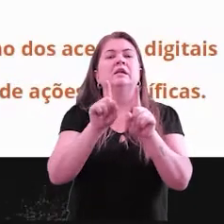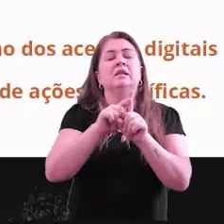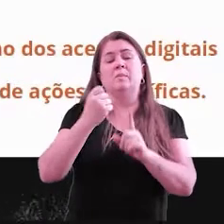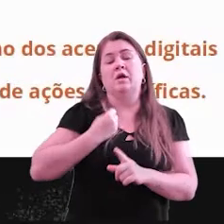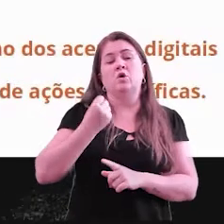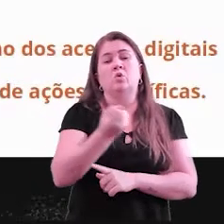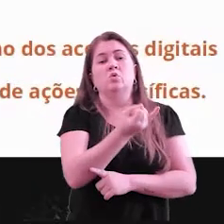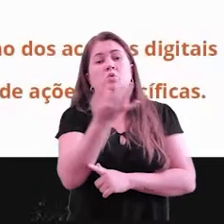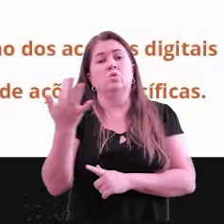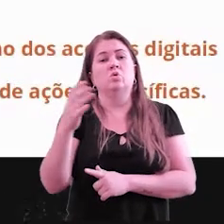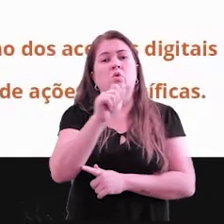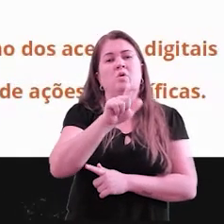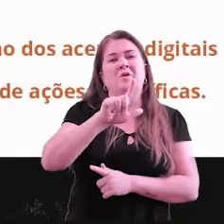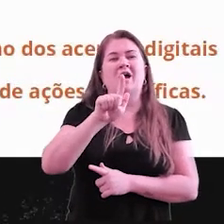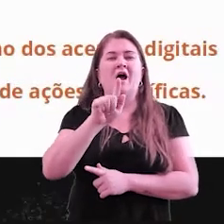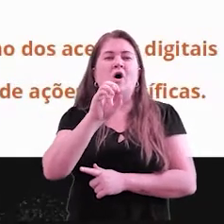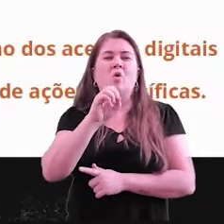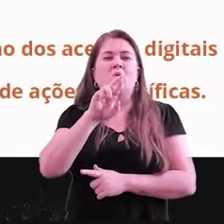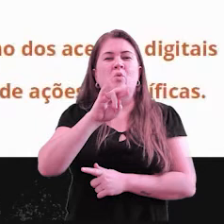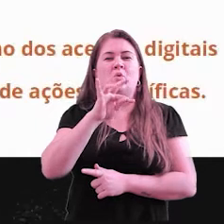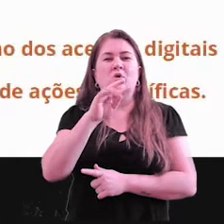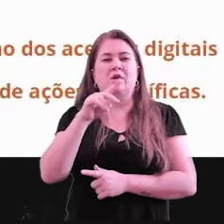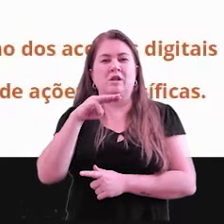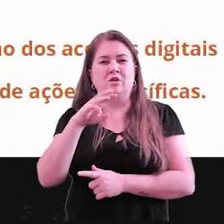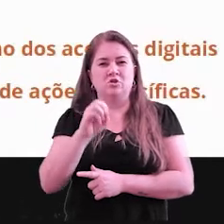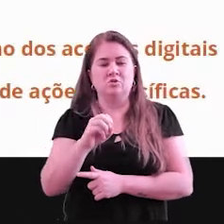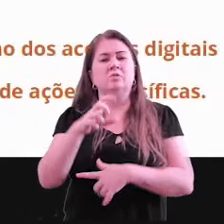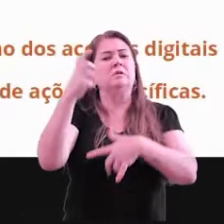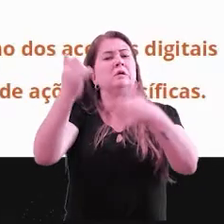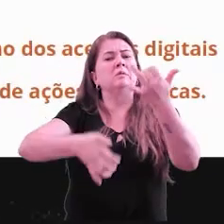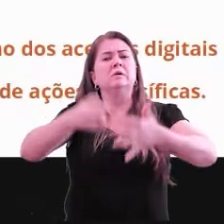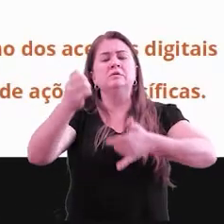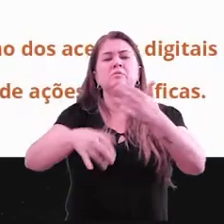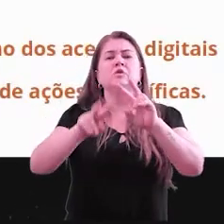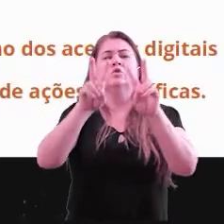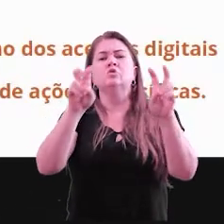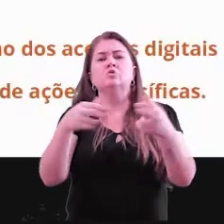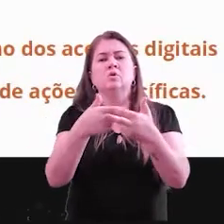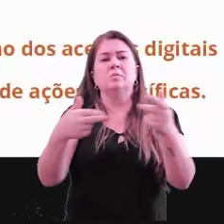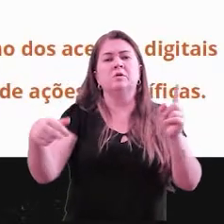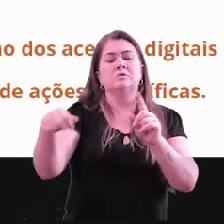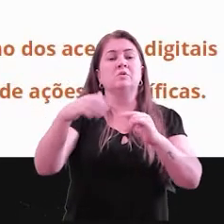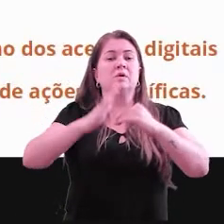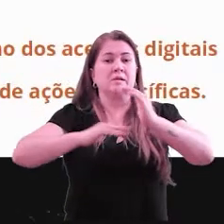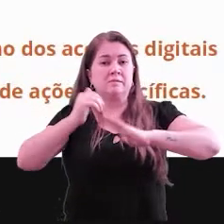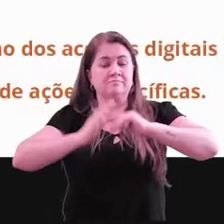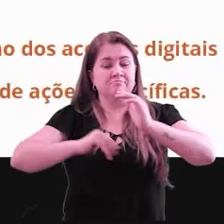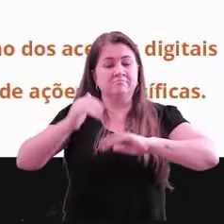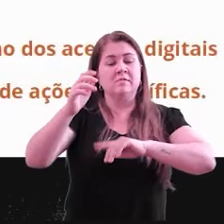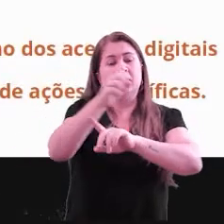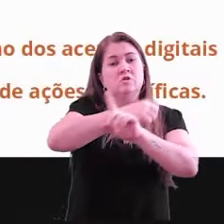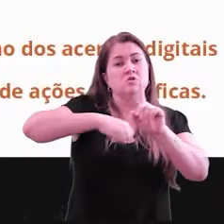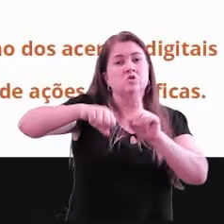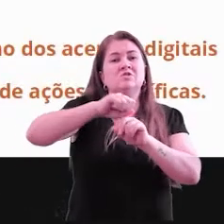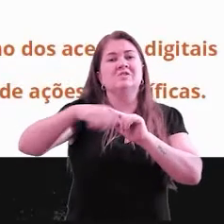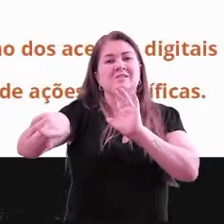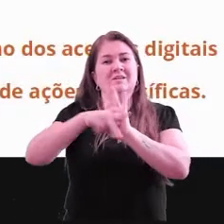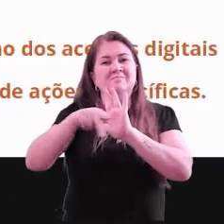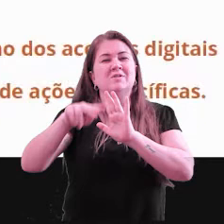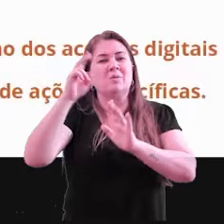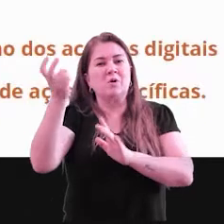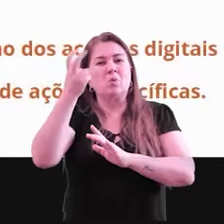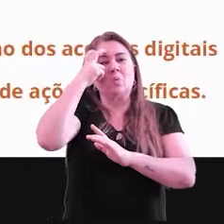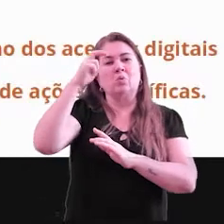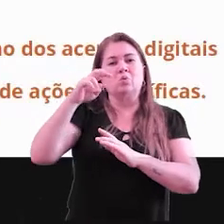explicação sobre essas práticas sociais próprias da internet, e vai também destacar nesse documento que